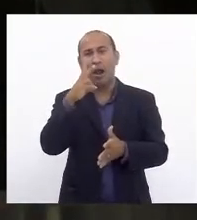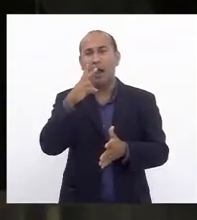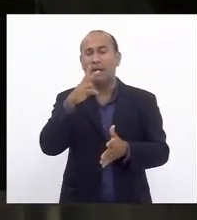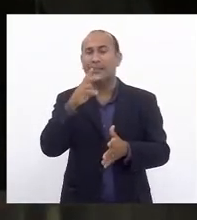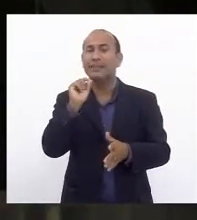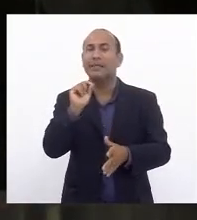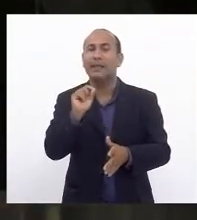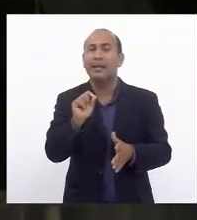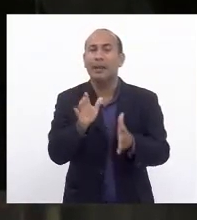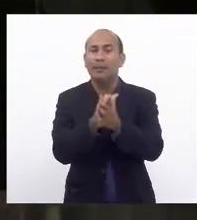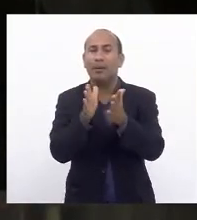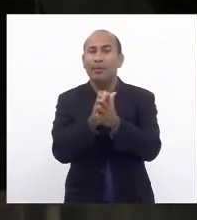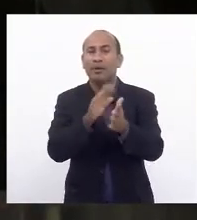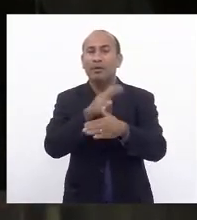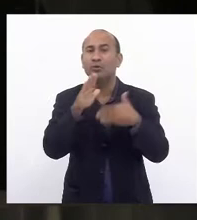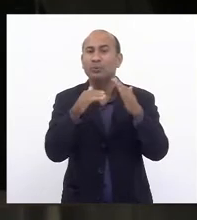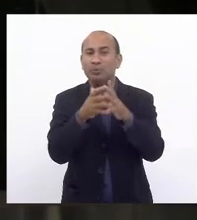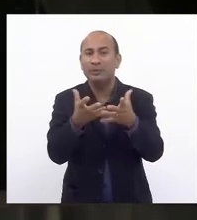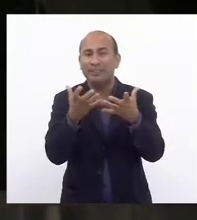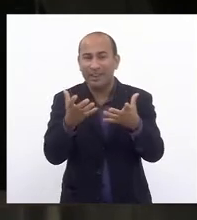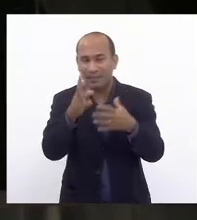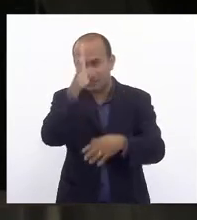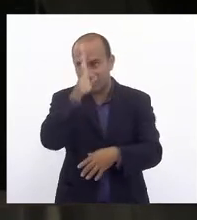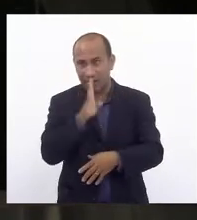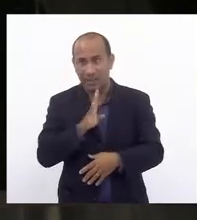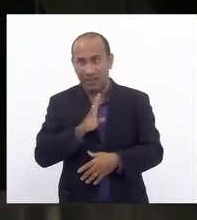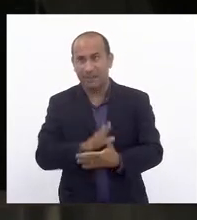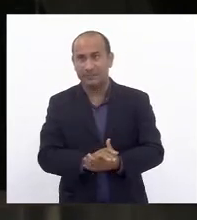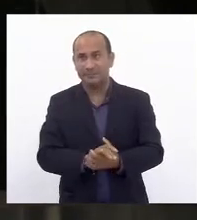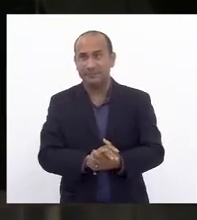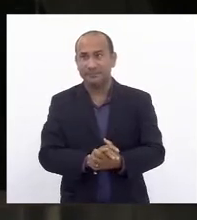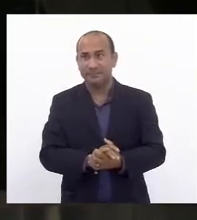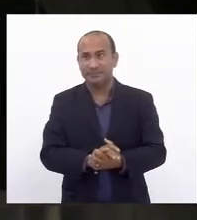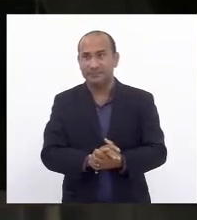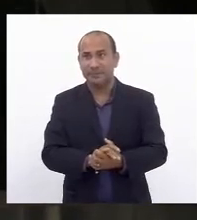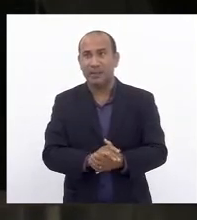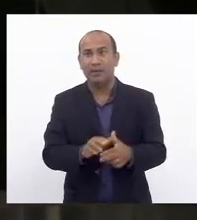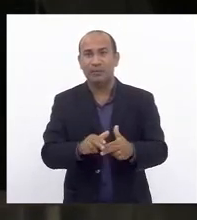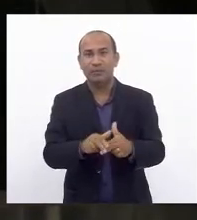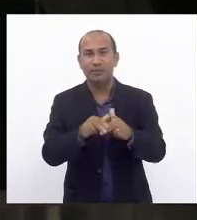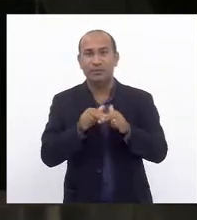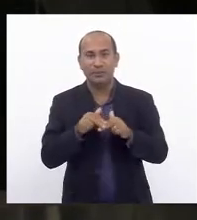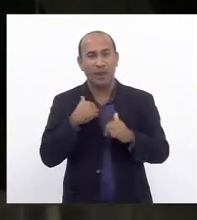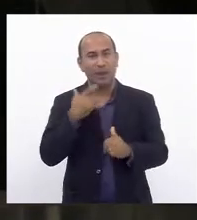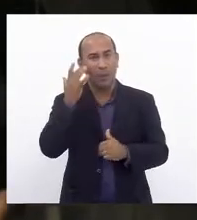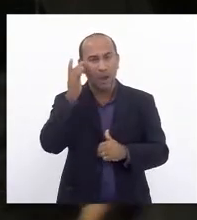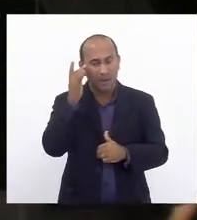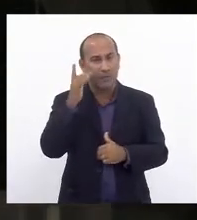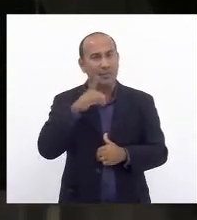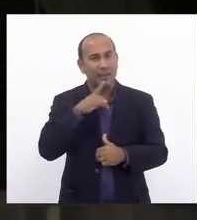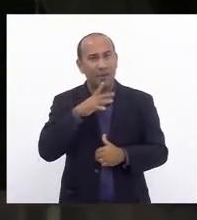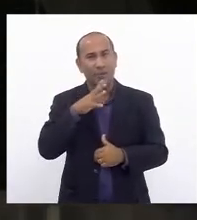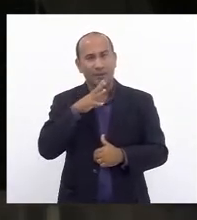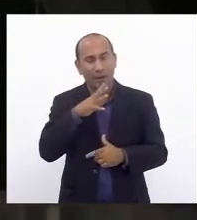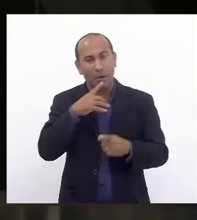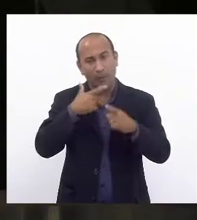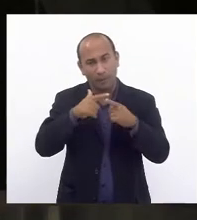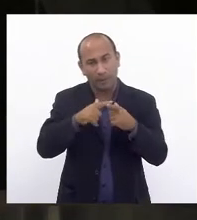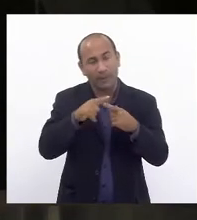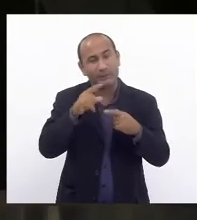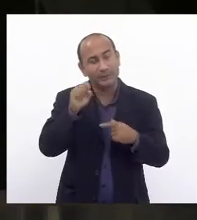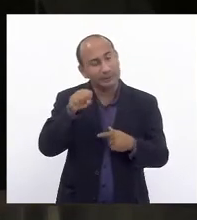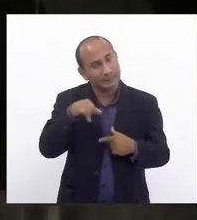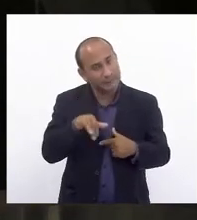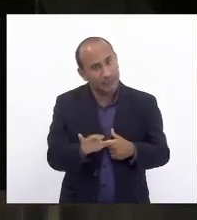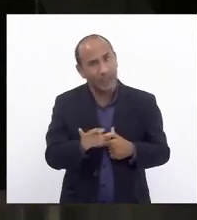graça é papo de esquerdista. Então, pois é. Então, assim, eu acho que a gente tem sim que conhecer o problema.